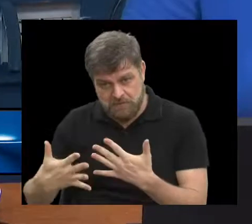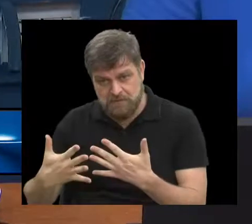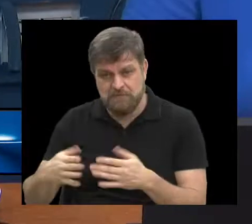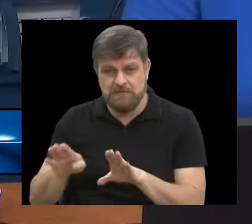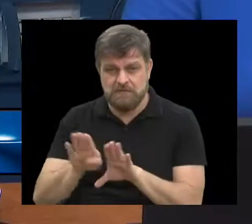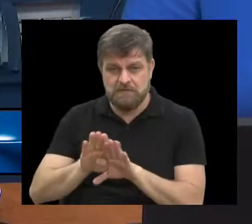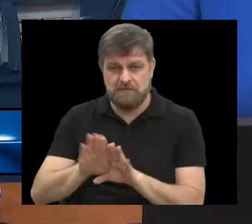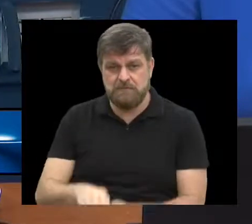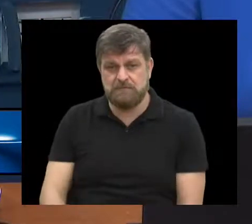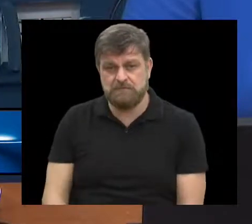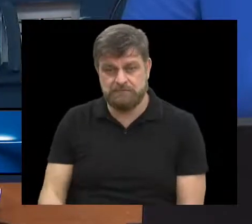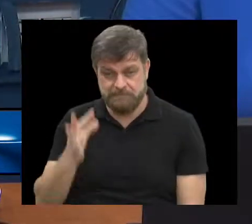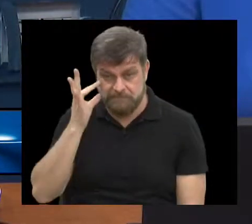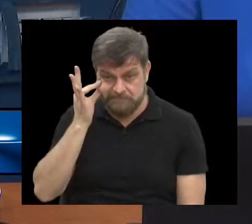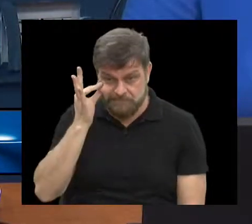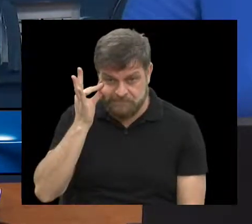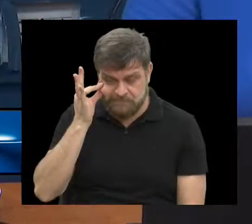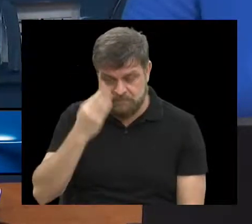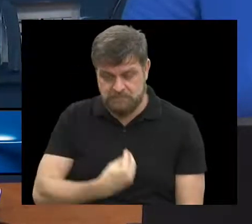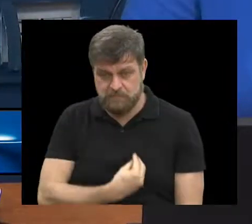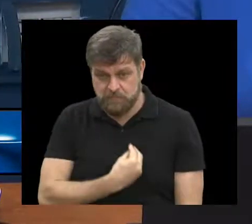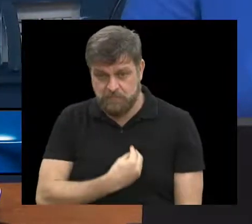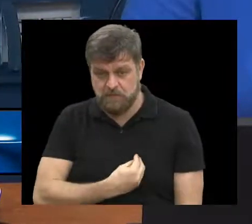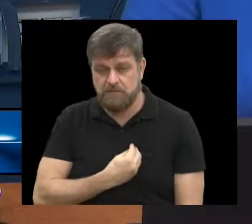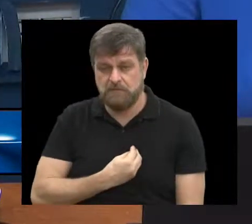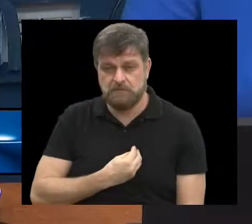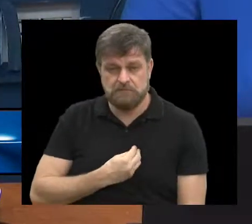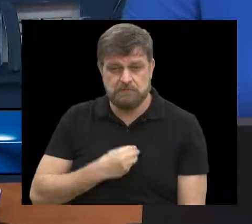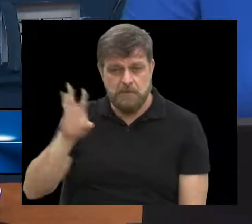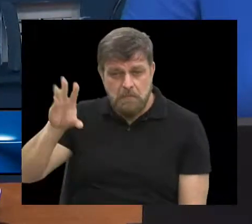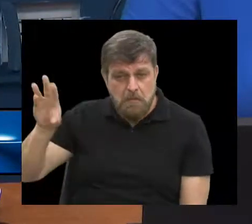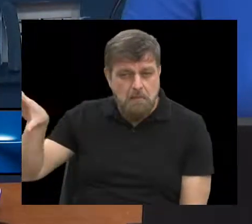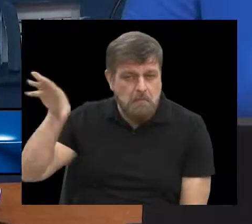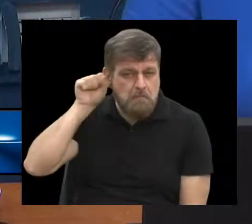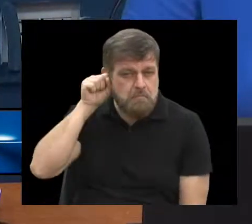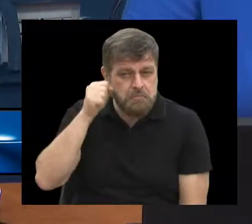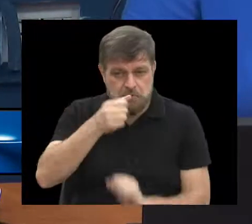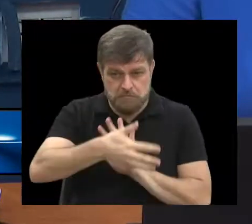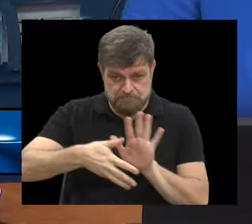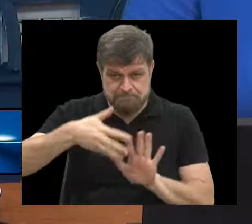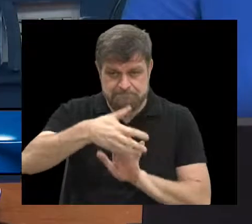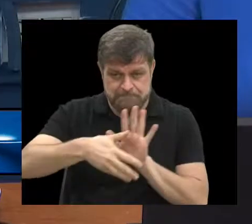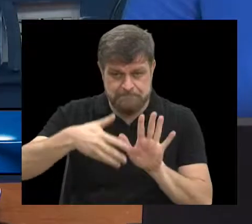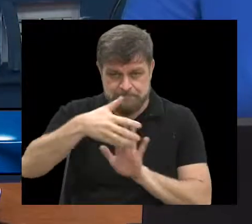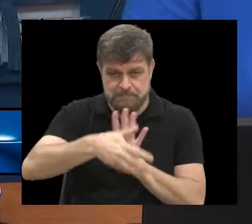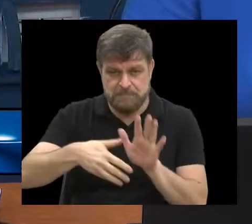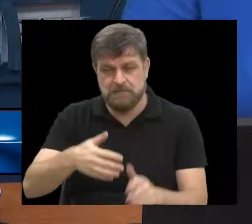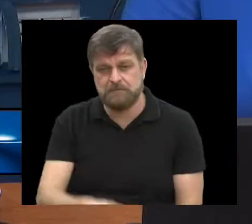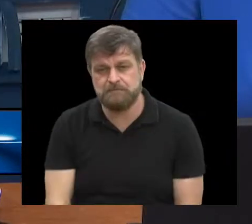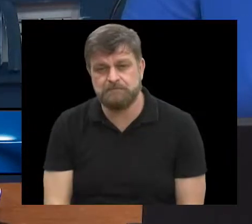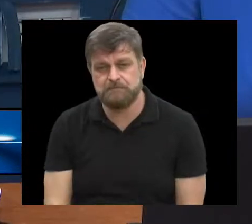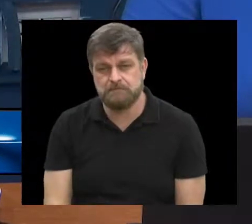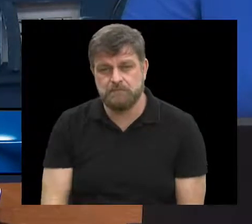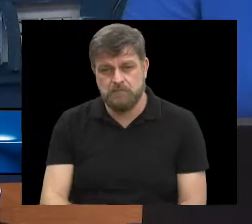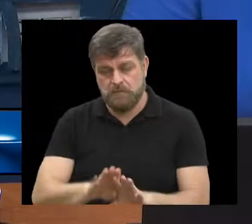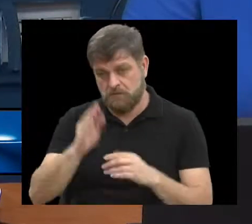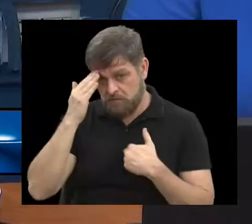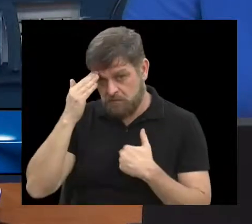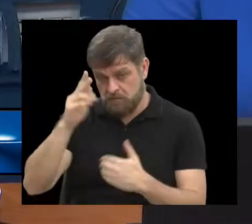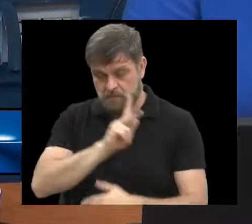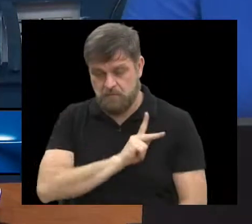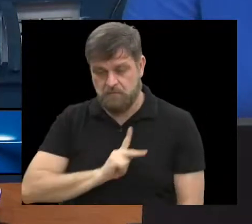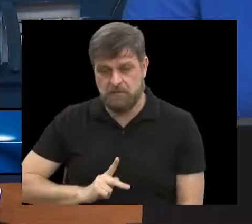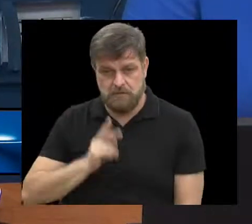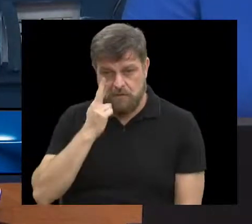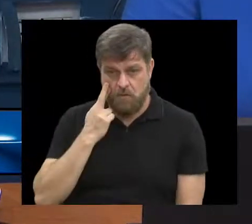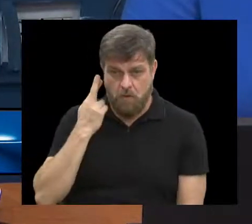que está ao vivo, fazendo as línguas de sinais. E agradeço ao nosso presidente